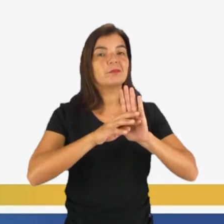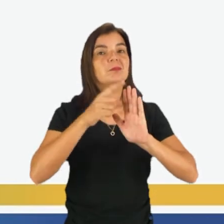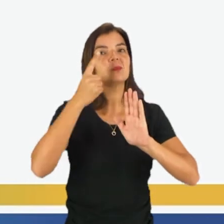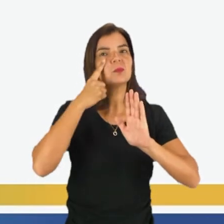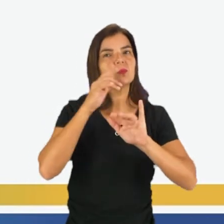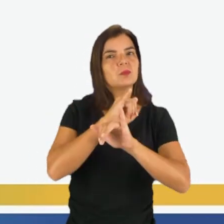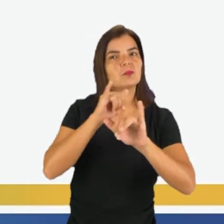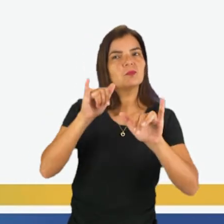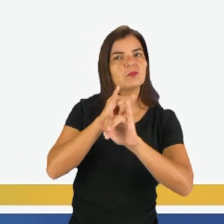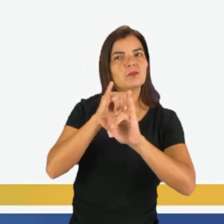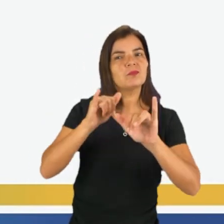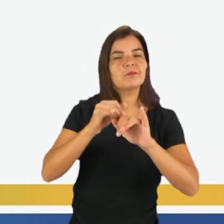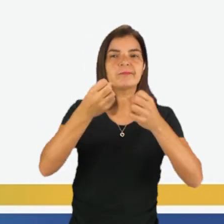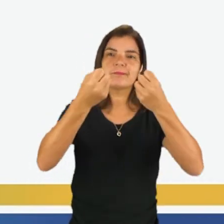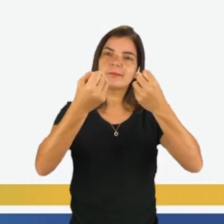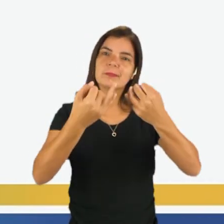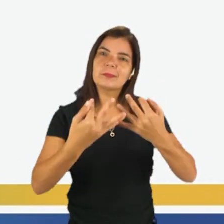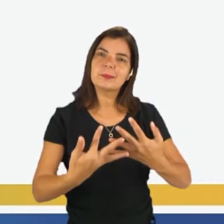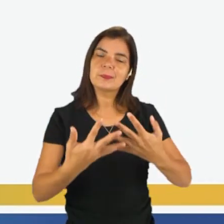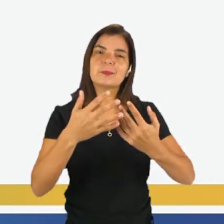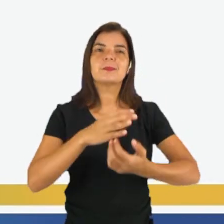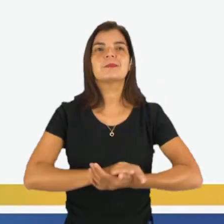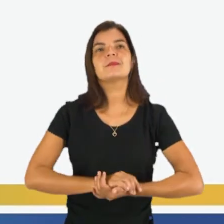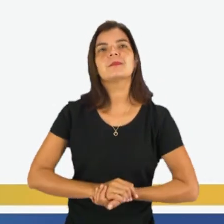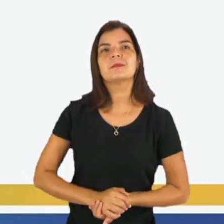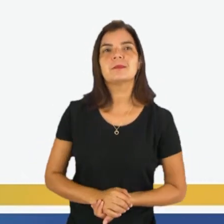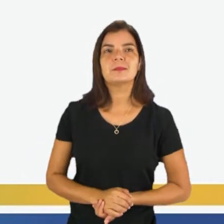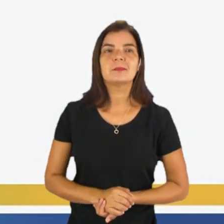texto trata de noções e informações